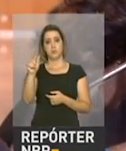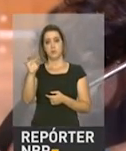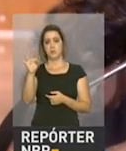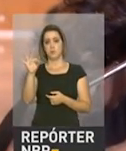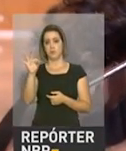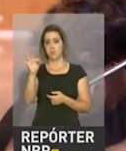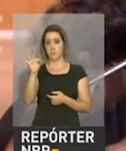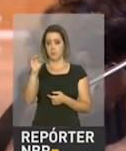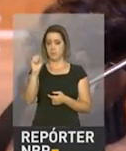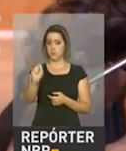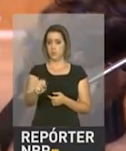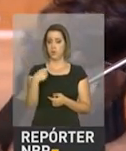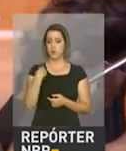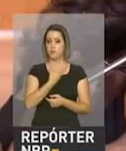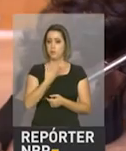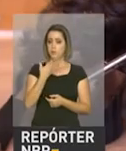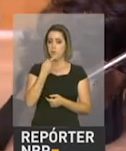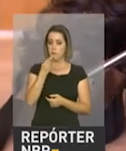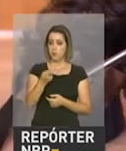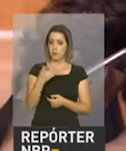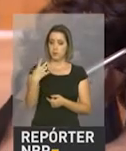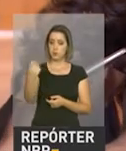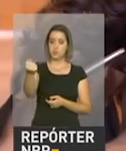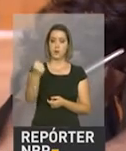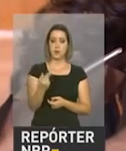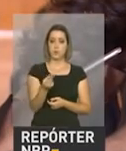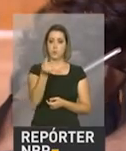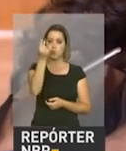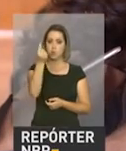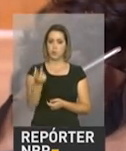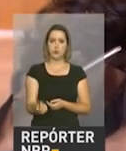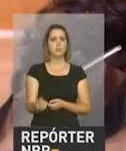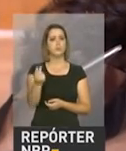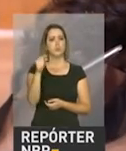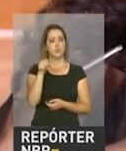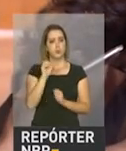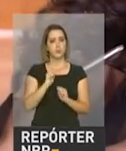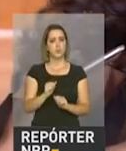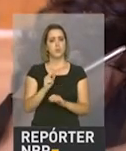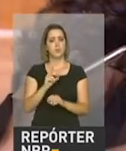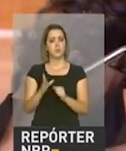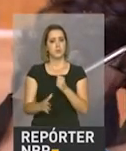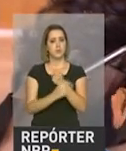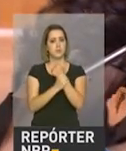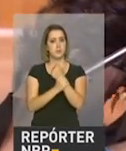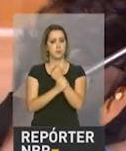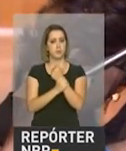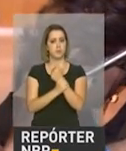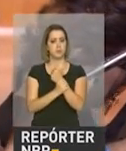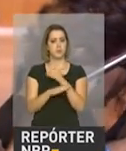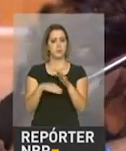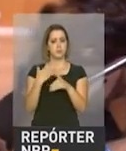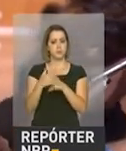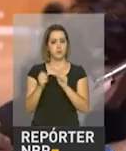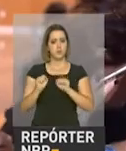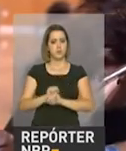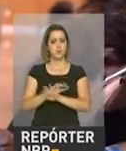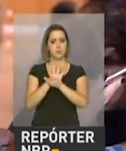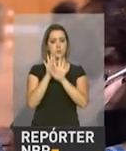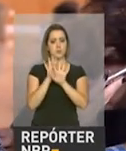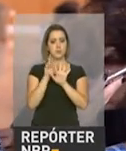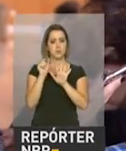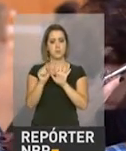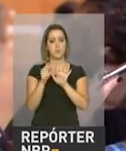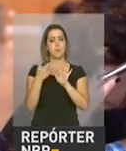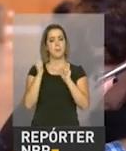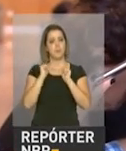de sacar o fundo de garantia e o fundo de garantia manter a sua segurança, a sua transparência, a